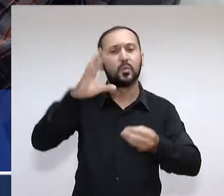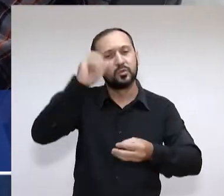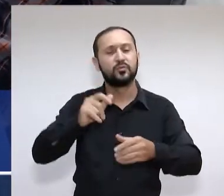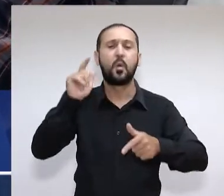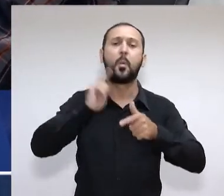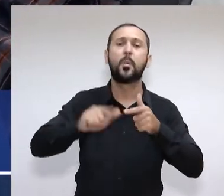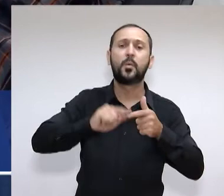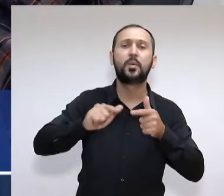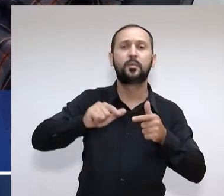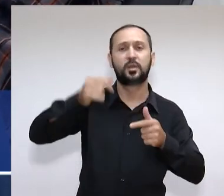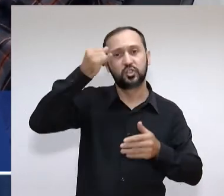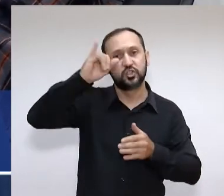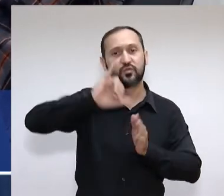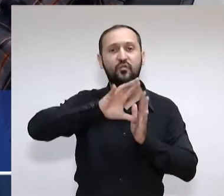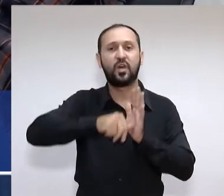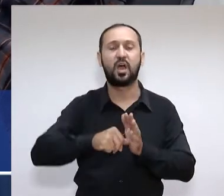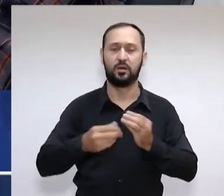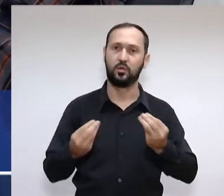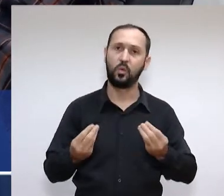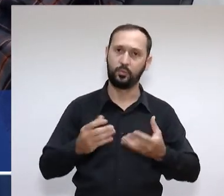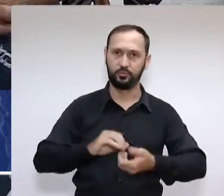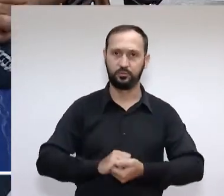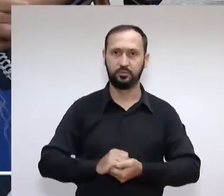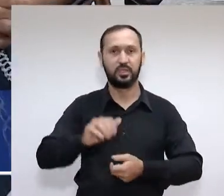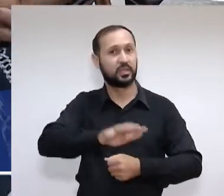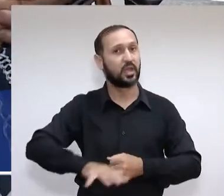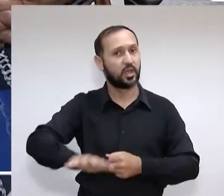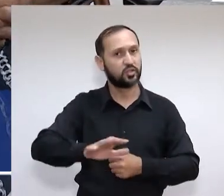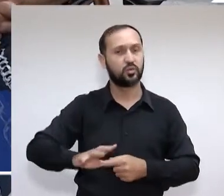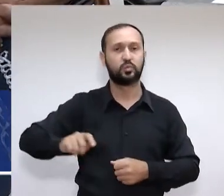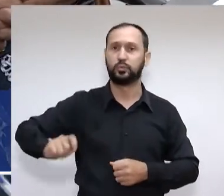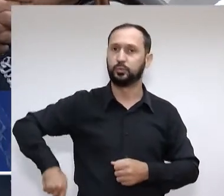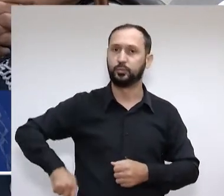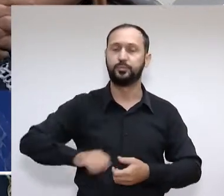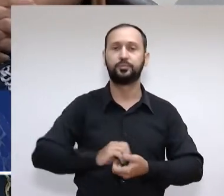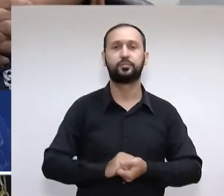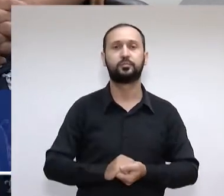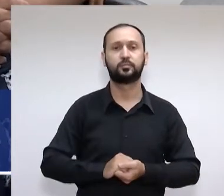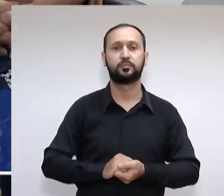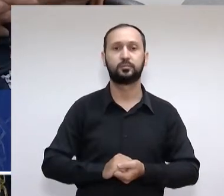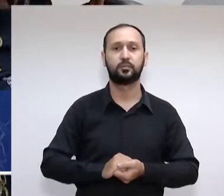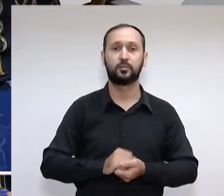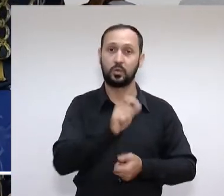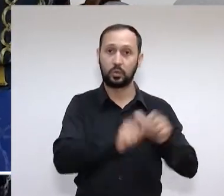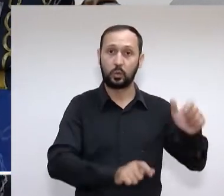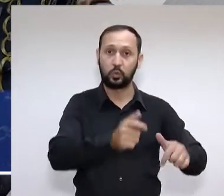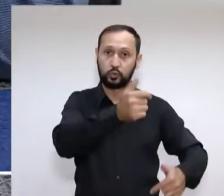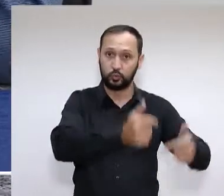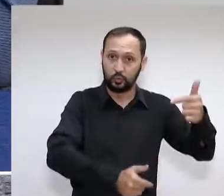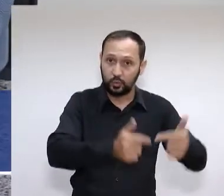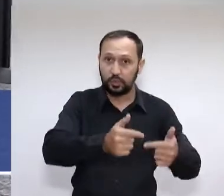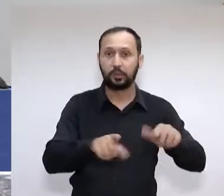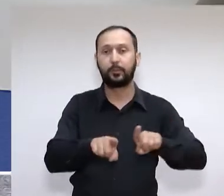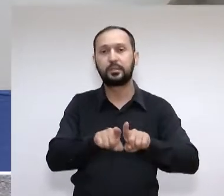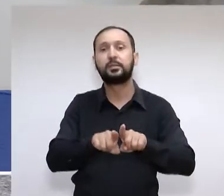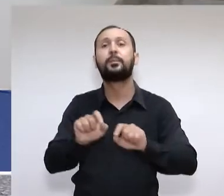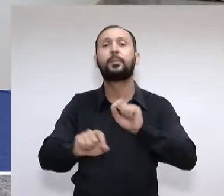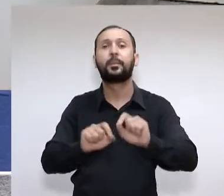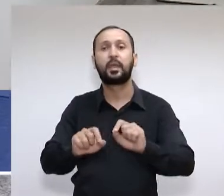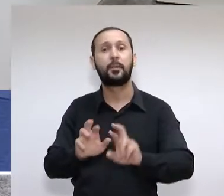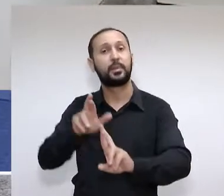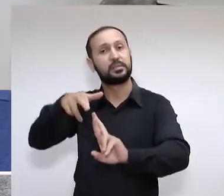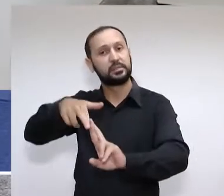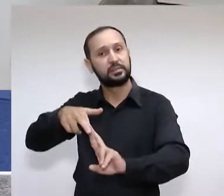furto de gado na região de Porto Murtinho. Políticos e representantes do setor rural buscaram suporte da Casa de Leis